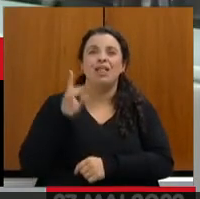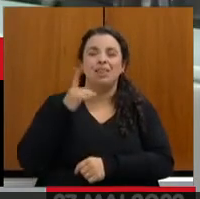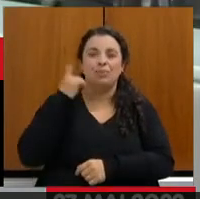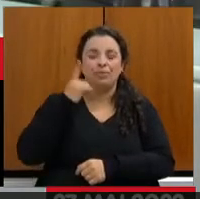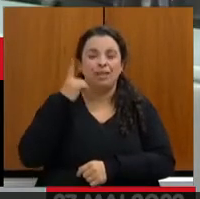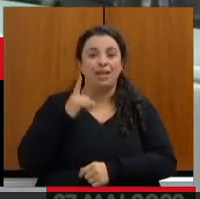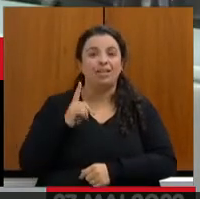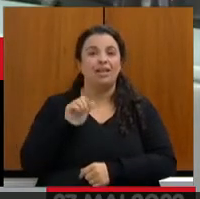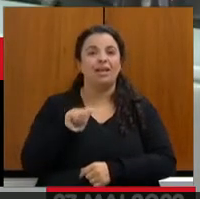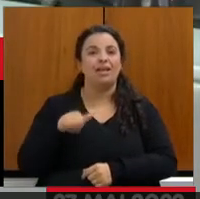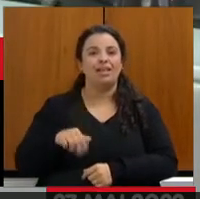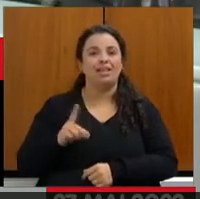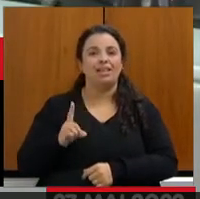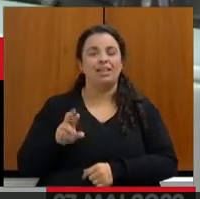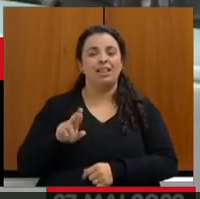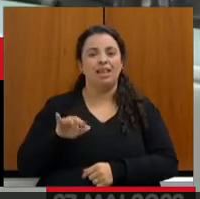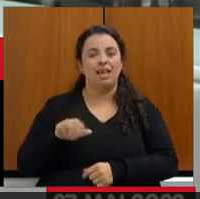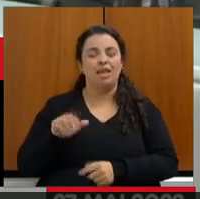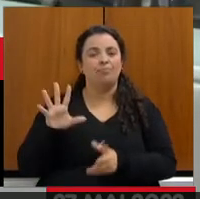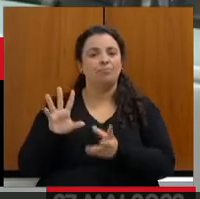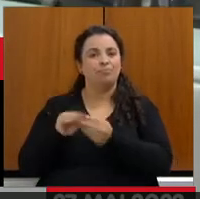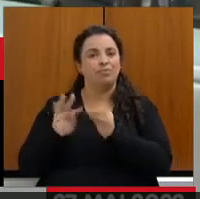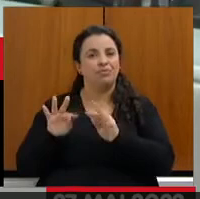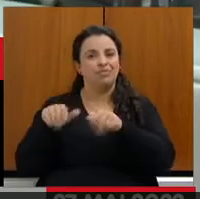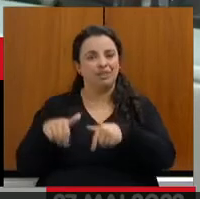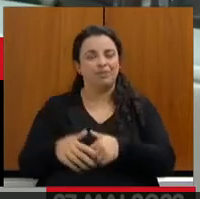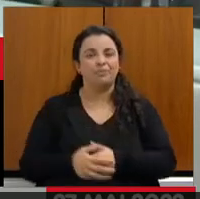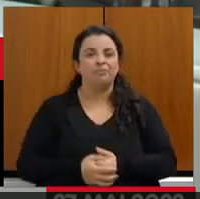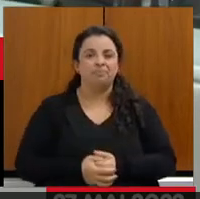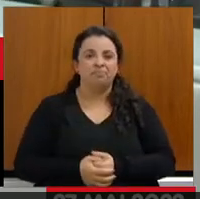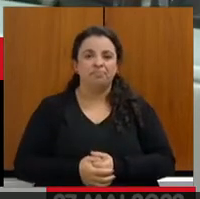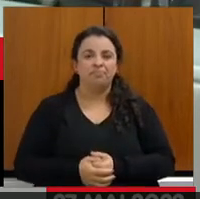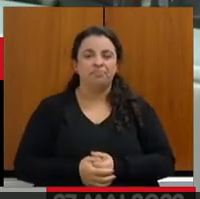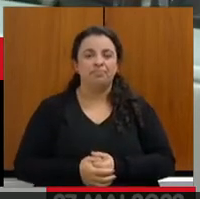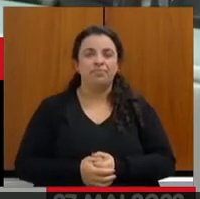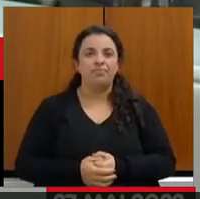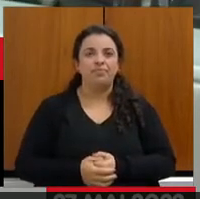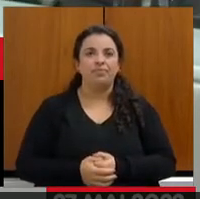deputada Andreia de Jesus pelas suas considerações finais e saudação